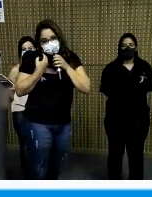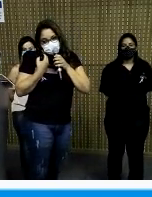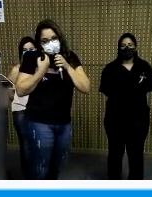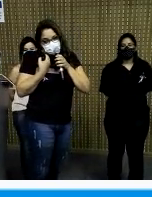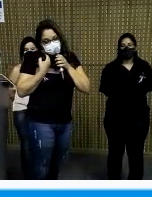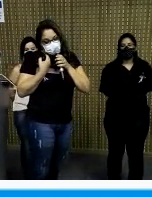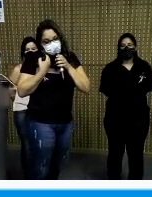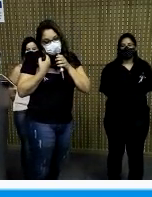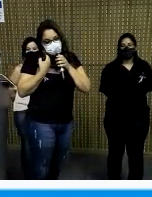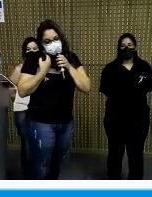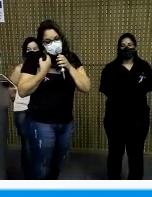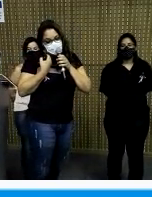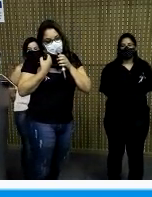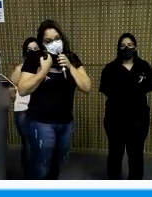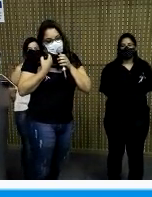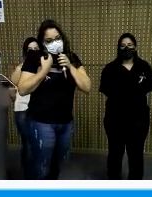né, que